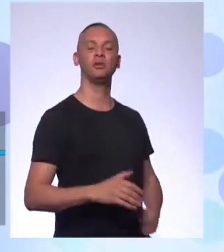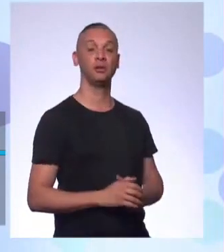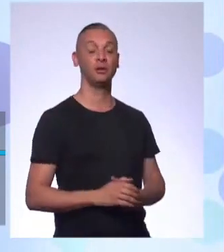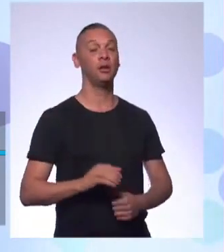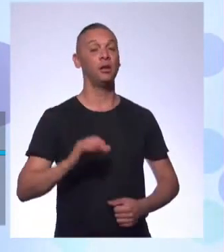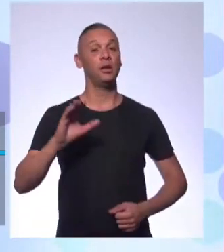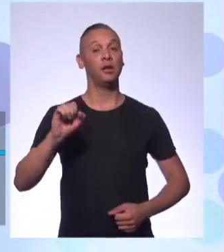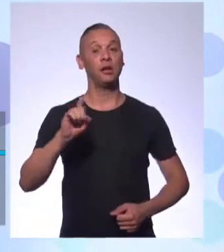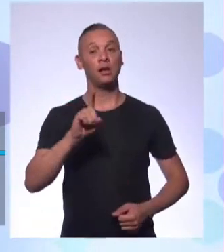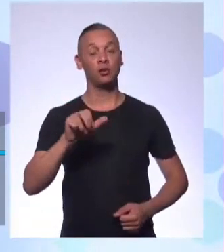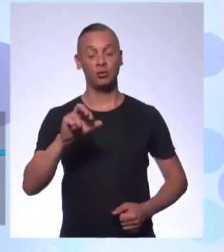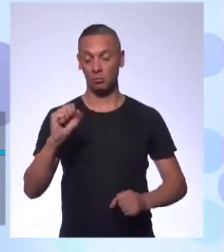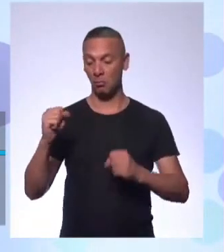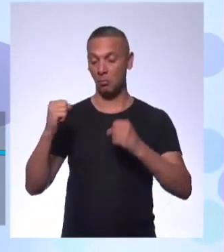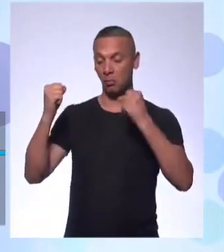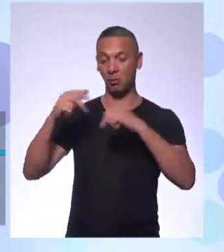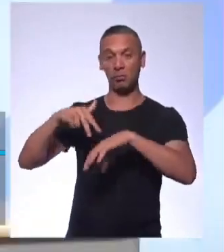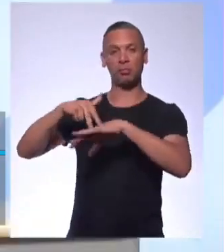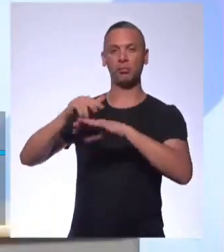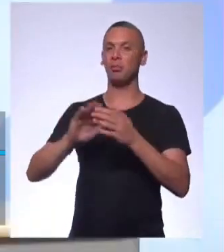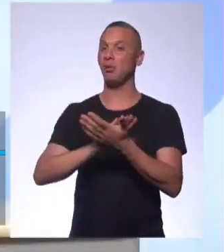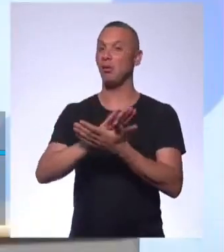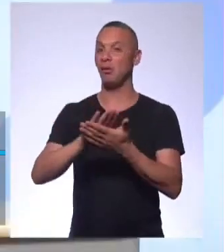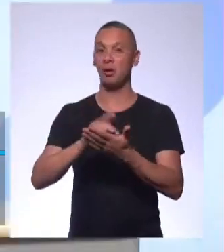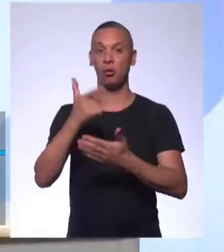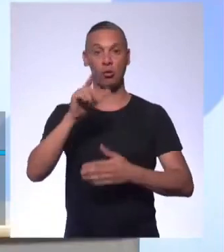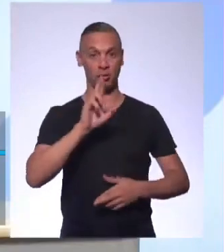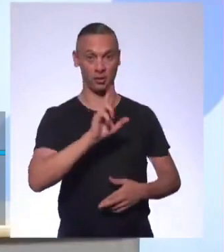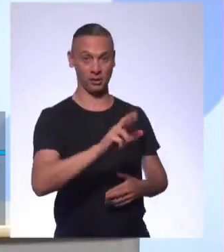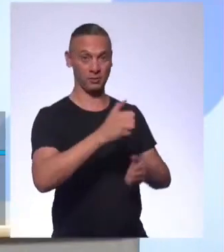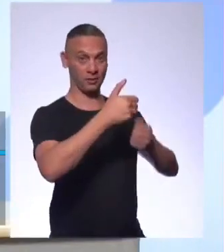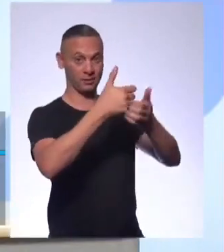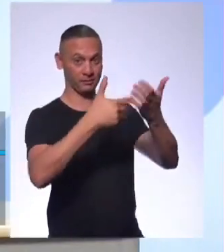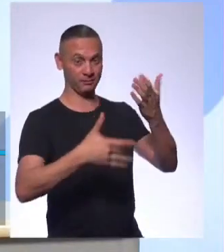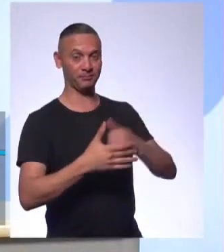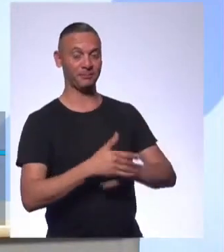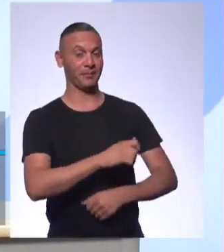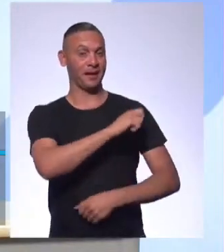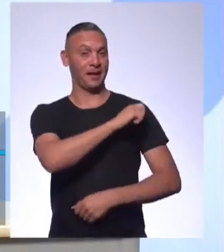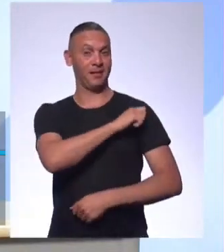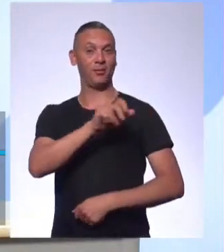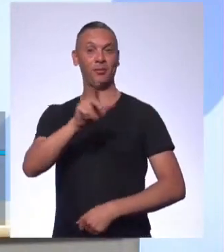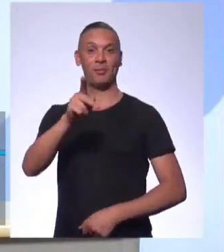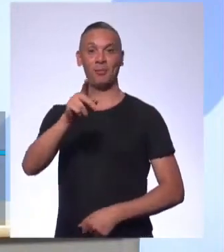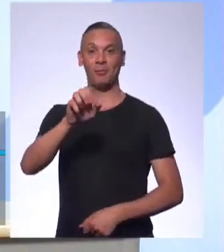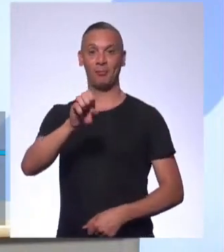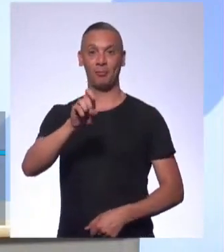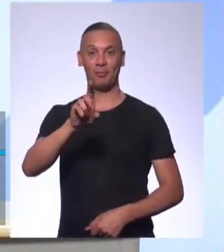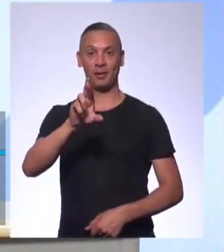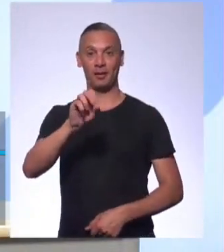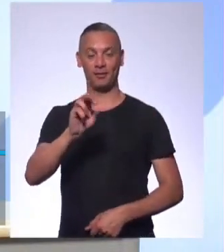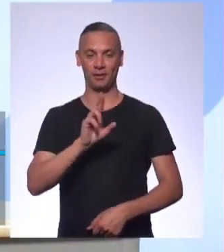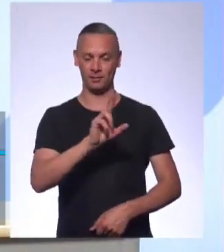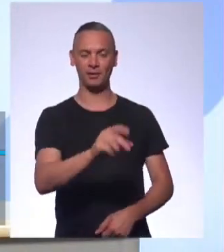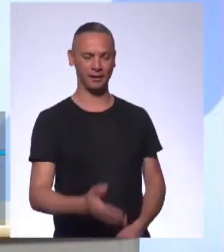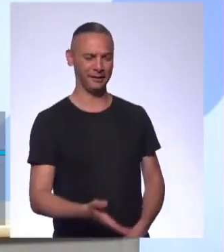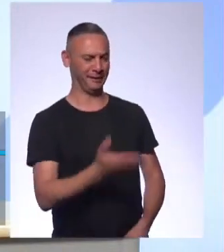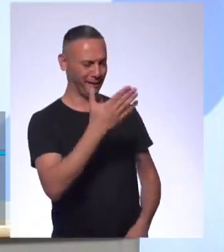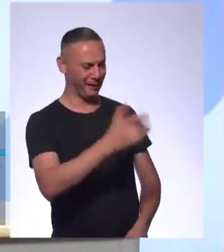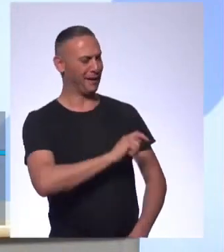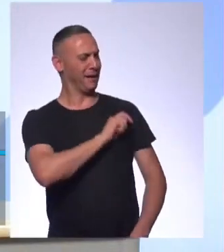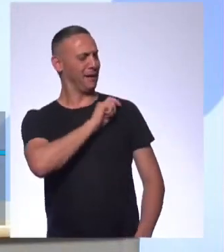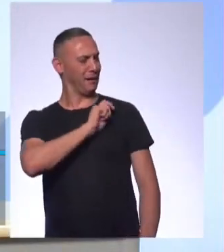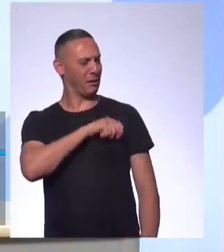poder nenhum. Ele nunca conseguiu nada na Ele vida. tem mais um aqui, Por professor, tá favor. muito bacana. O aluno Pedro, ele fala assim, por isso que ele é um covarde, seu discurso